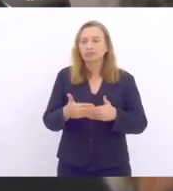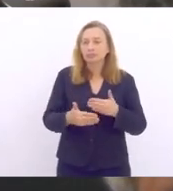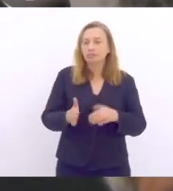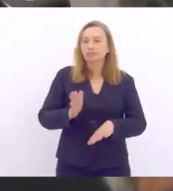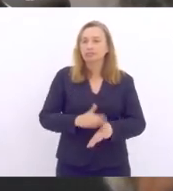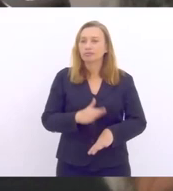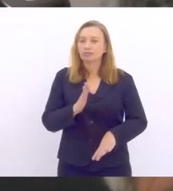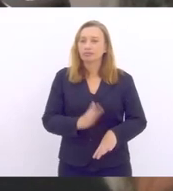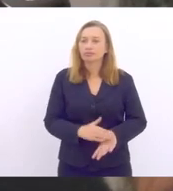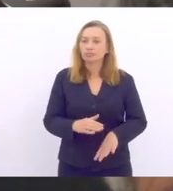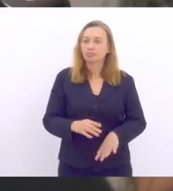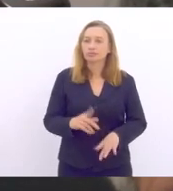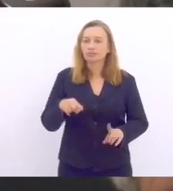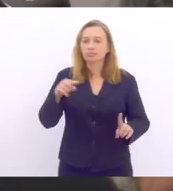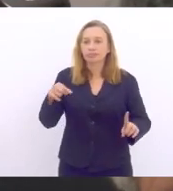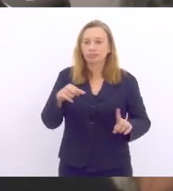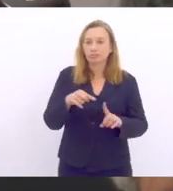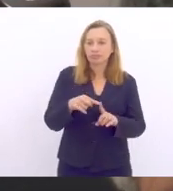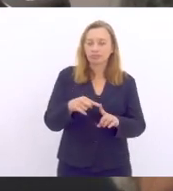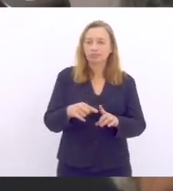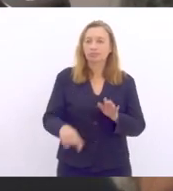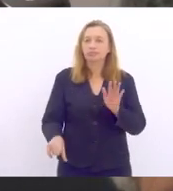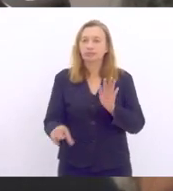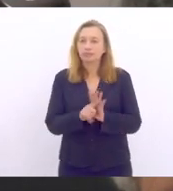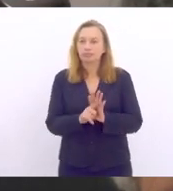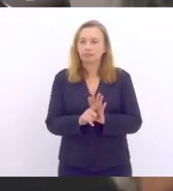para aumentar objetivamente na lei